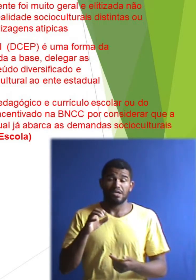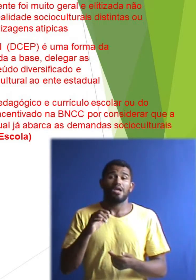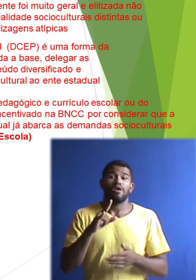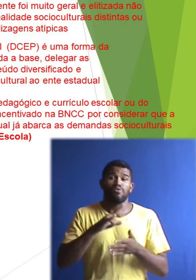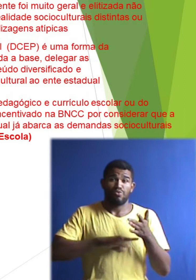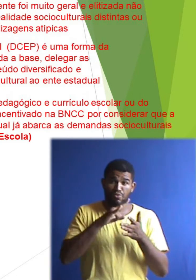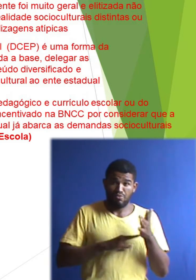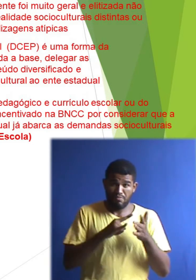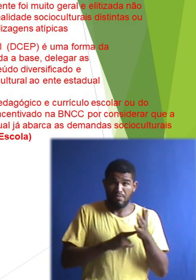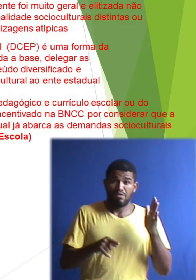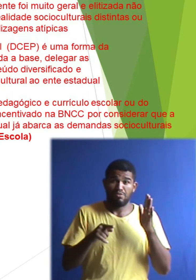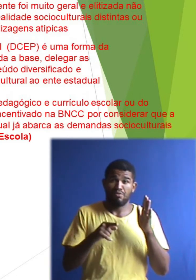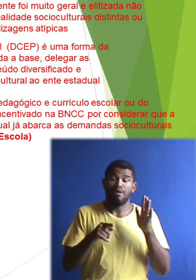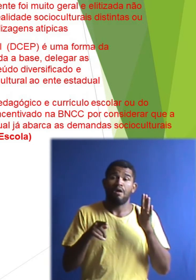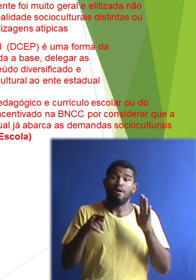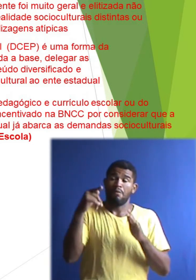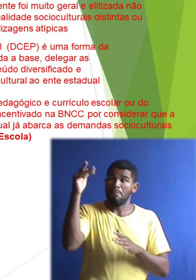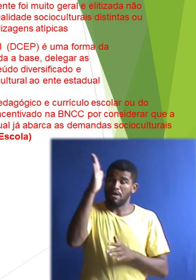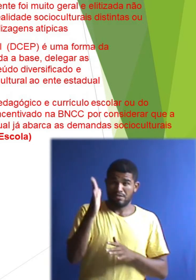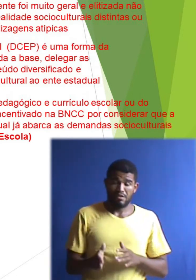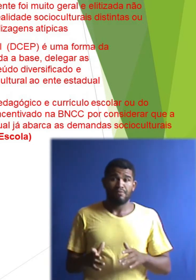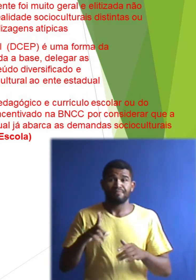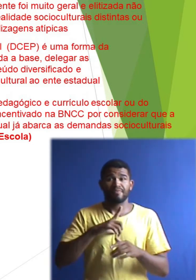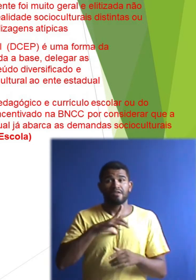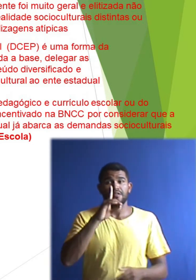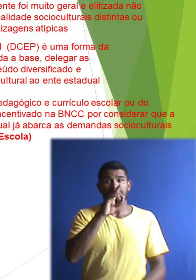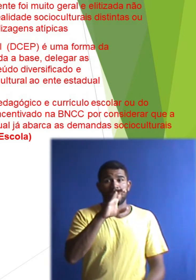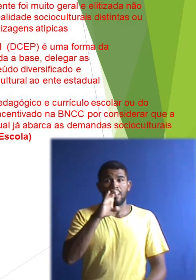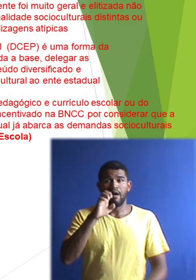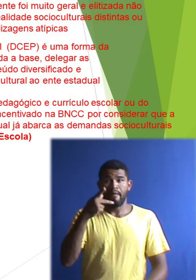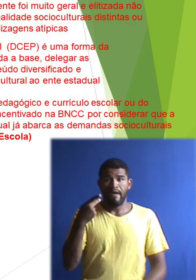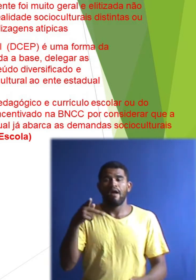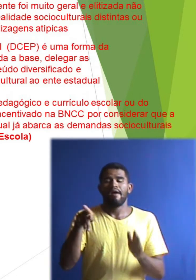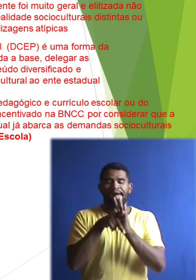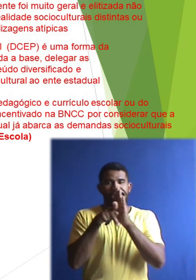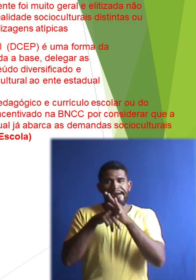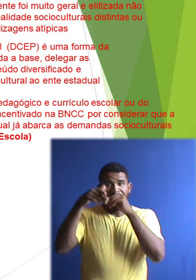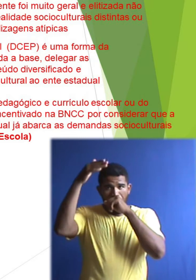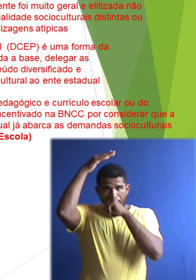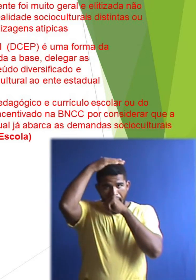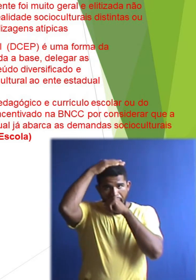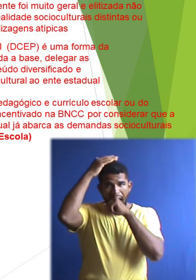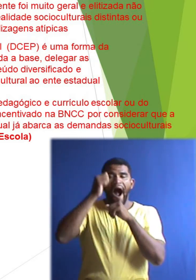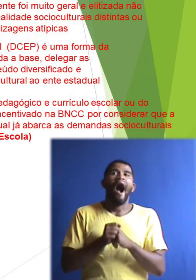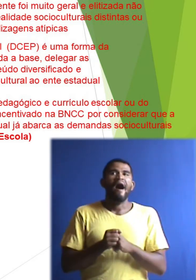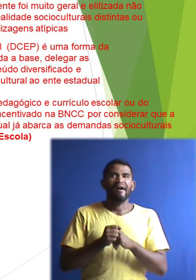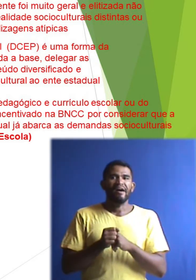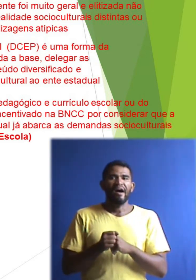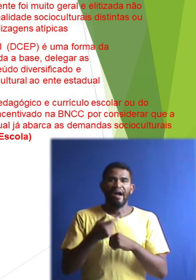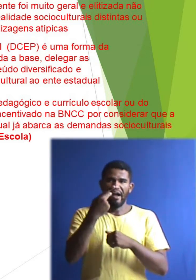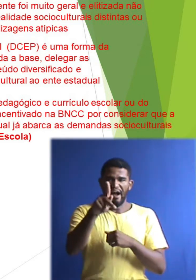documento nacional, nós temos DCEP, que está na estrutura estadual. Provavelmente o